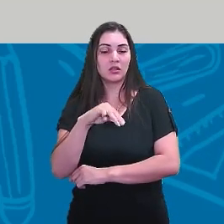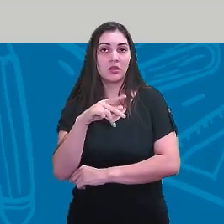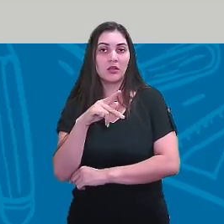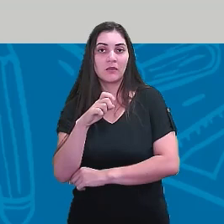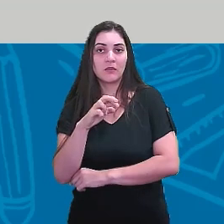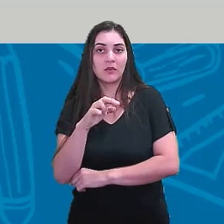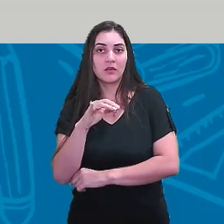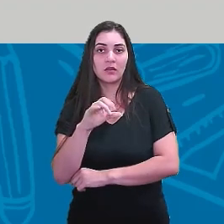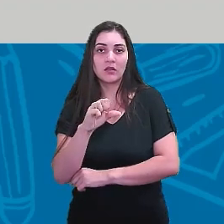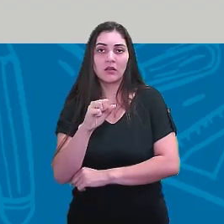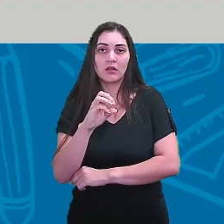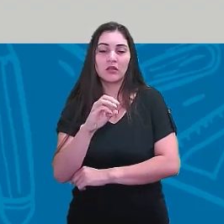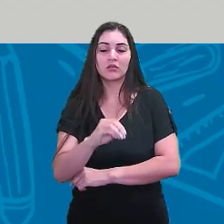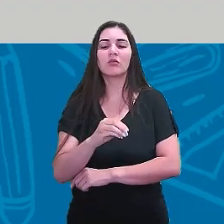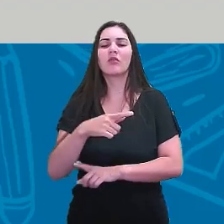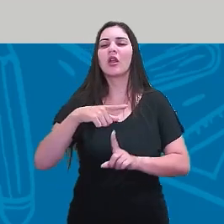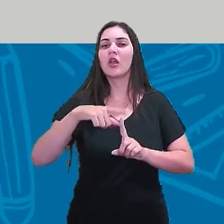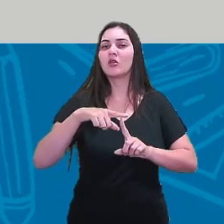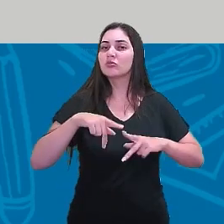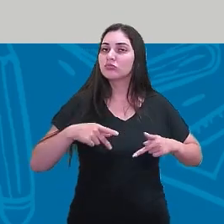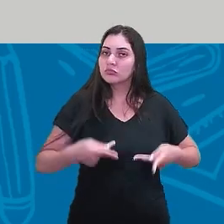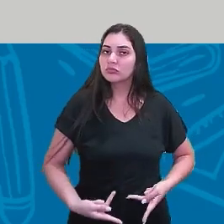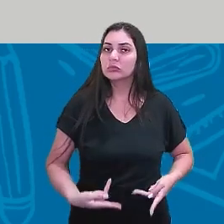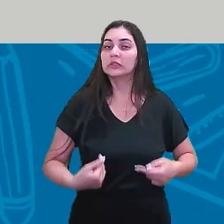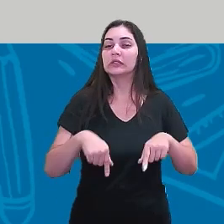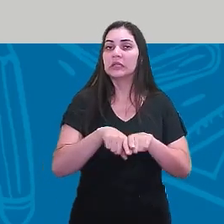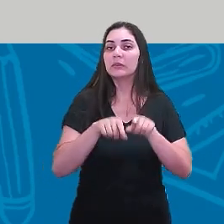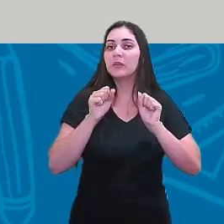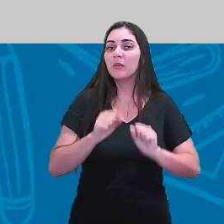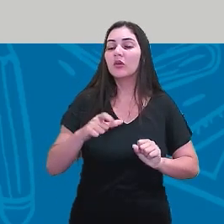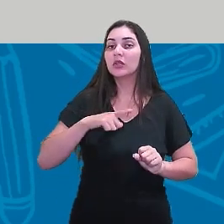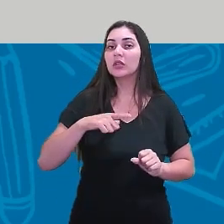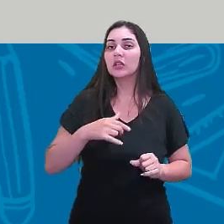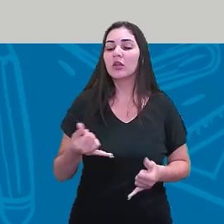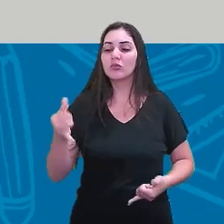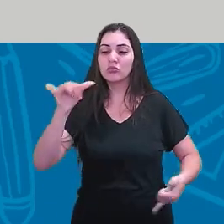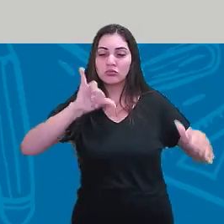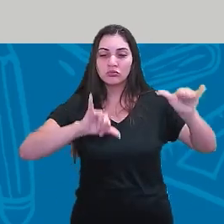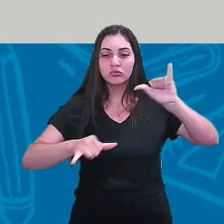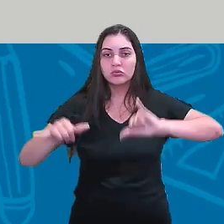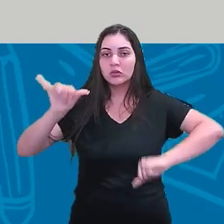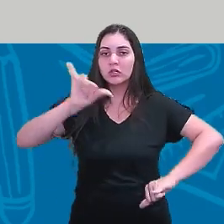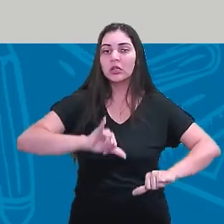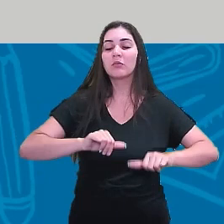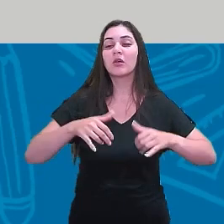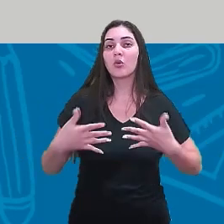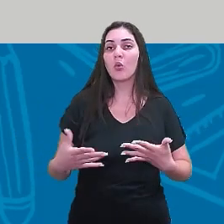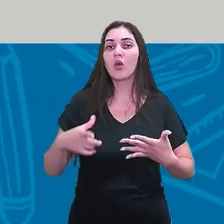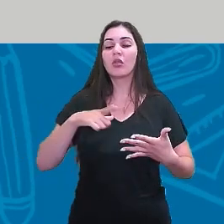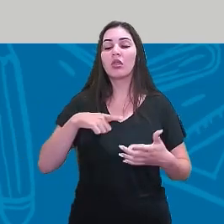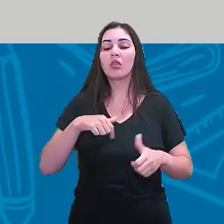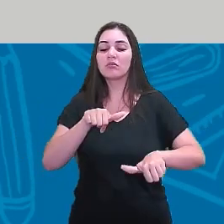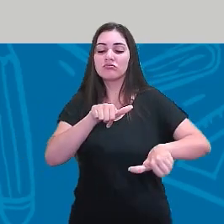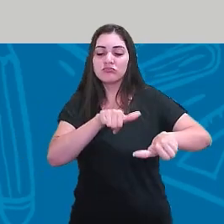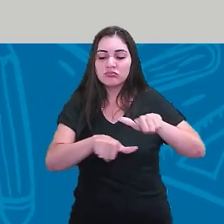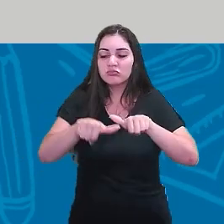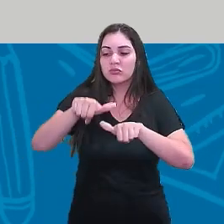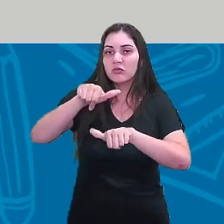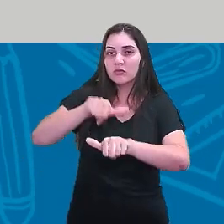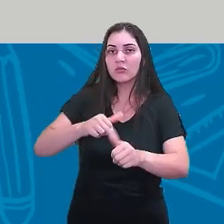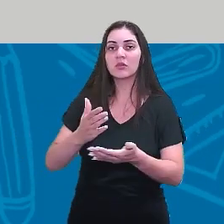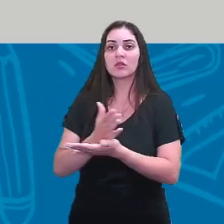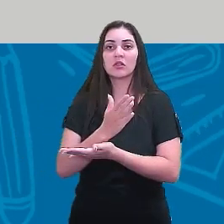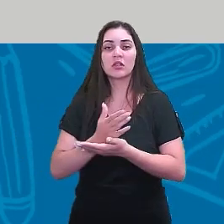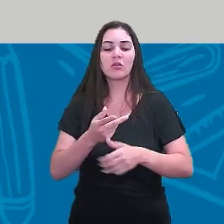ali. Também pode acontecer a ação química, que é quando tem as transformações de algumas rochas,